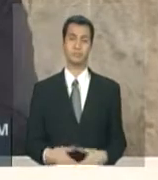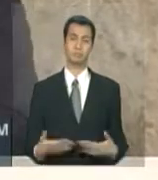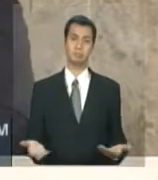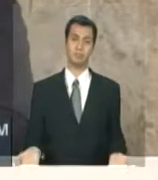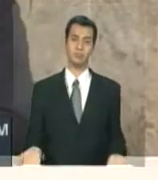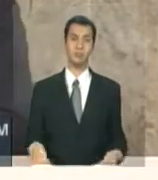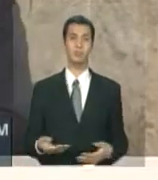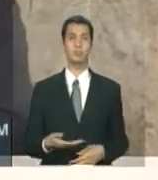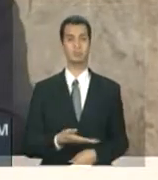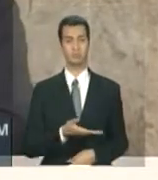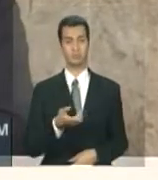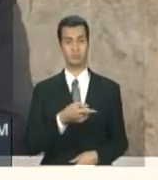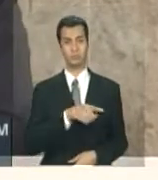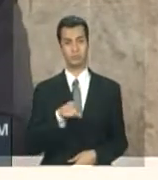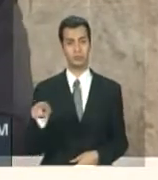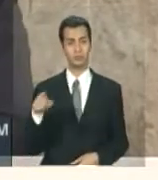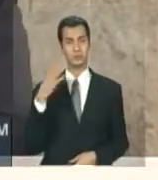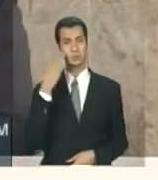chegou